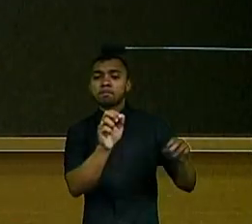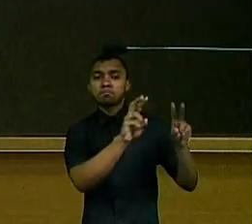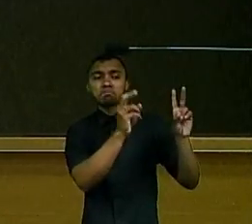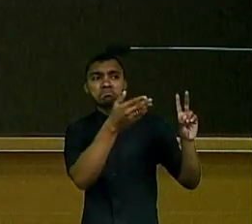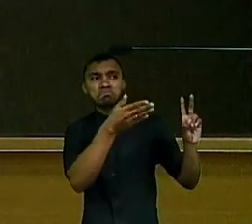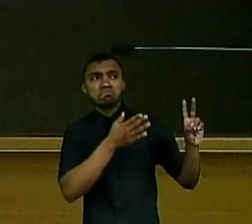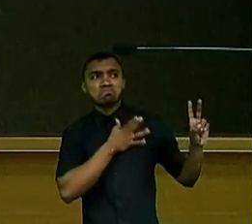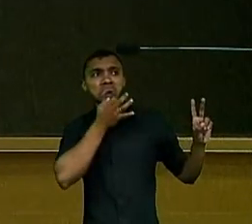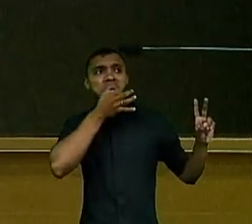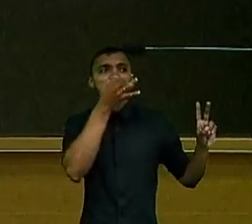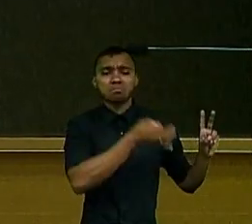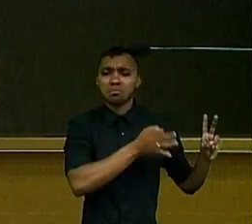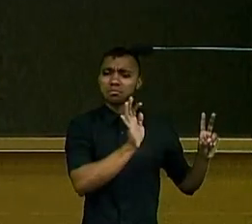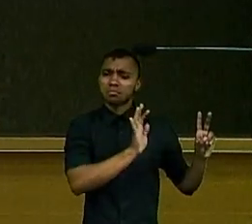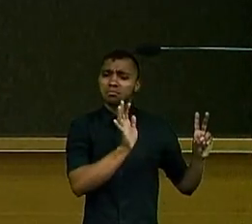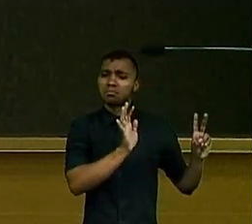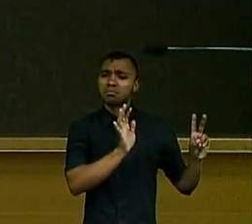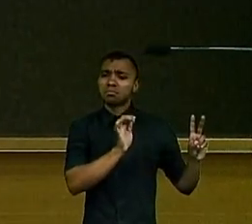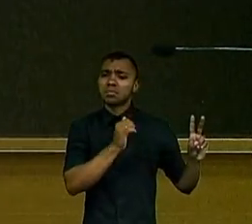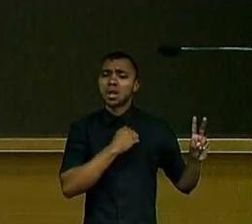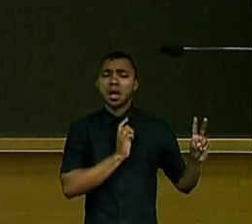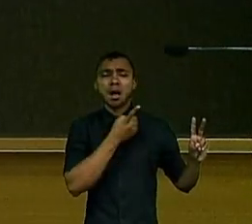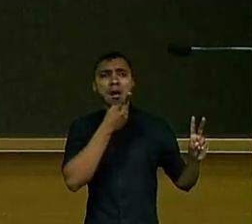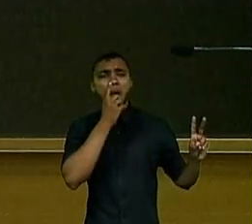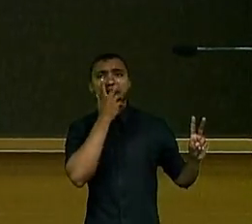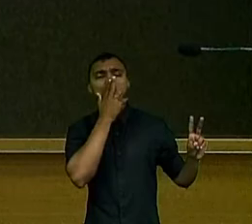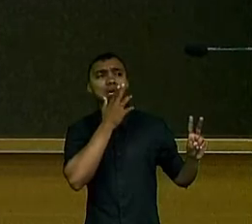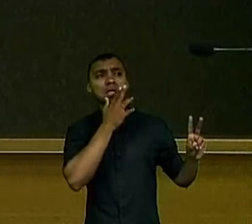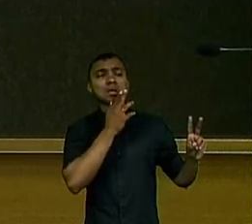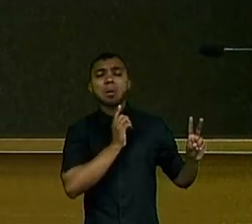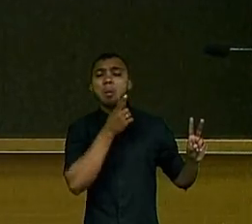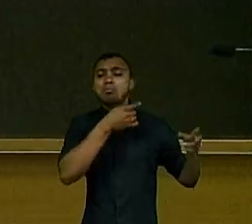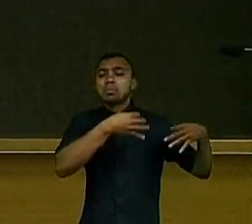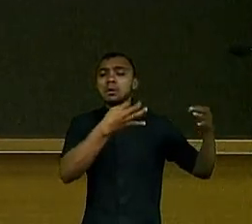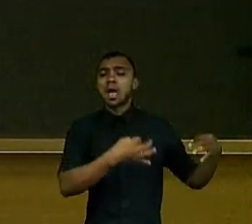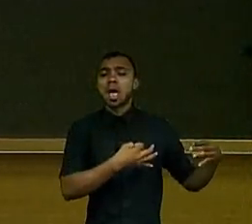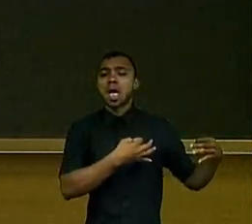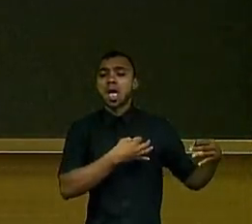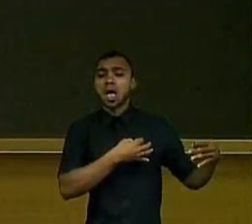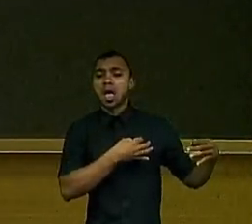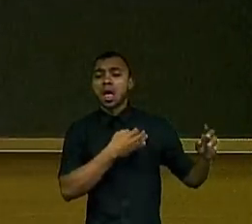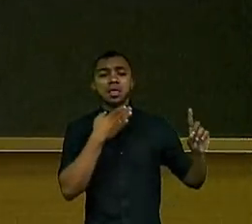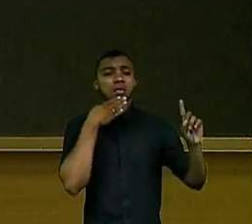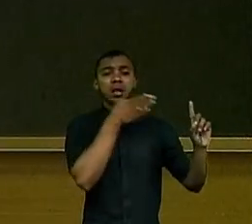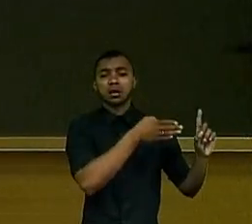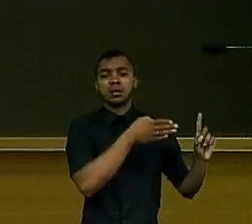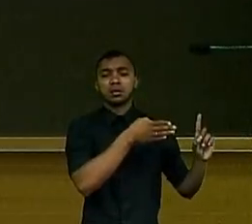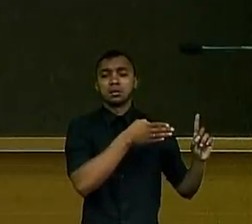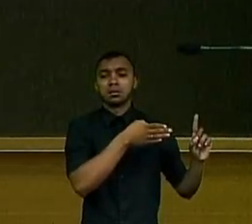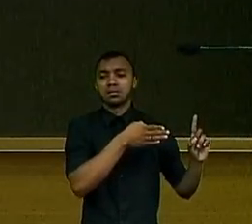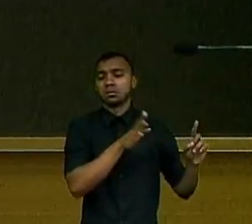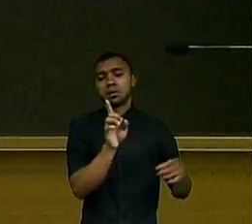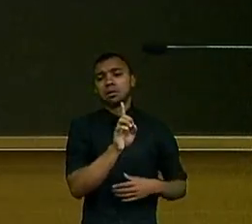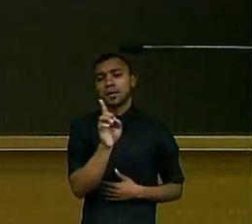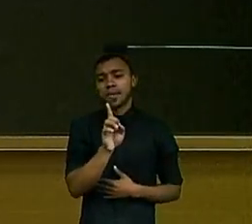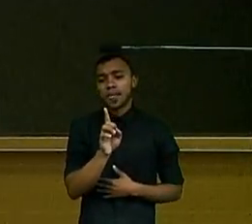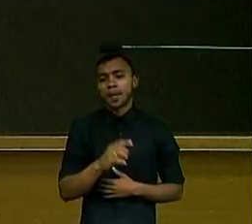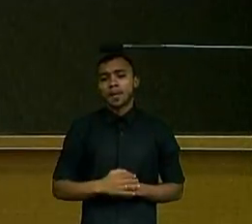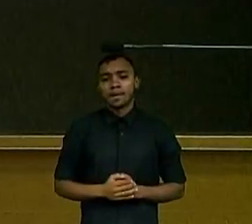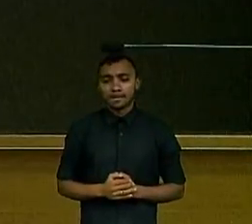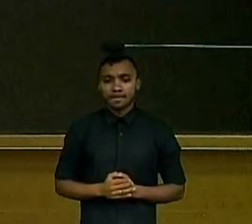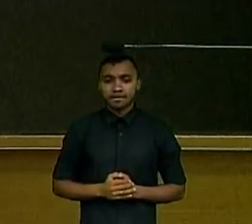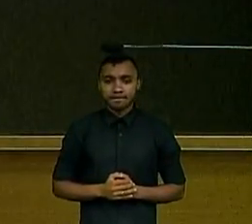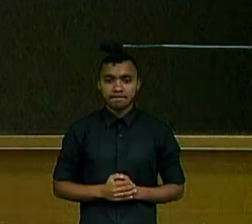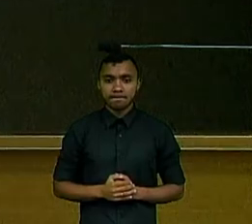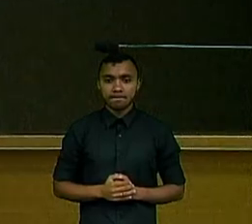e se fechar para sempre tá porque as coisas elas são possíveis de mudança certo quando a gente